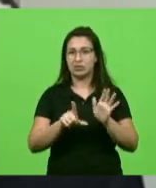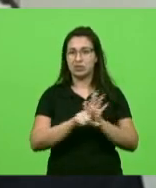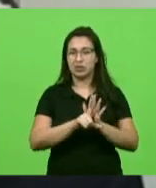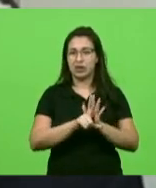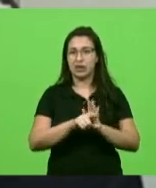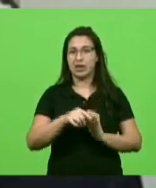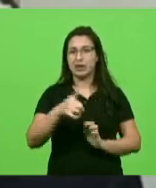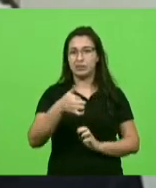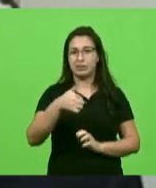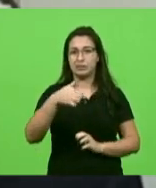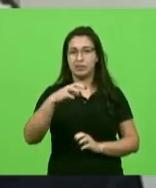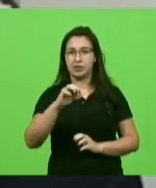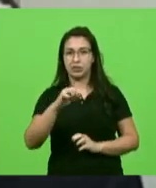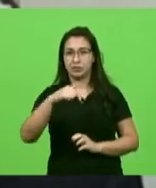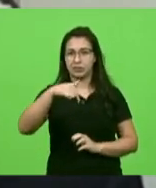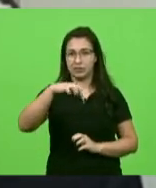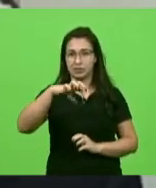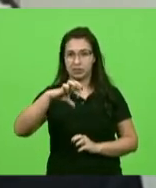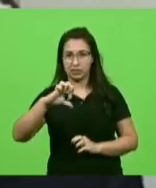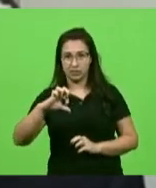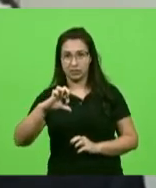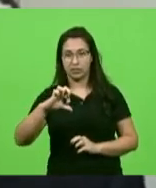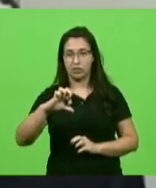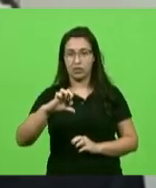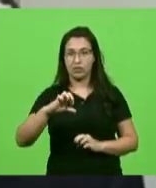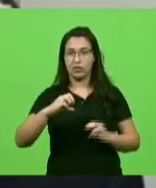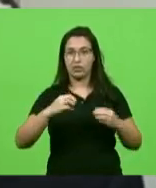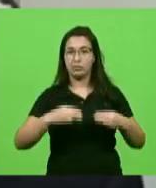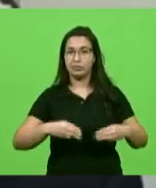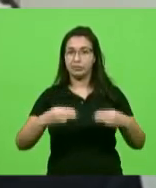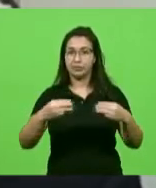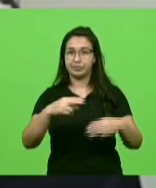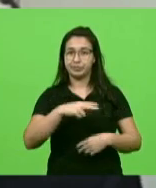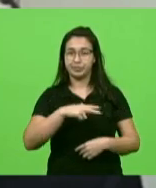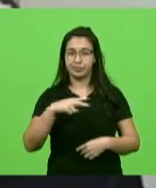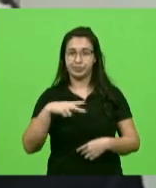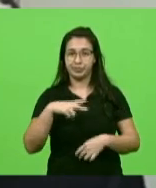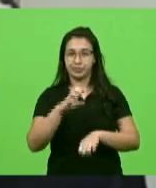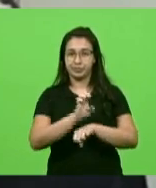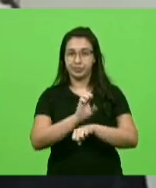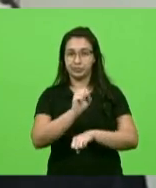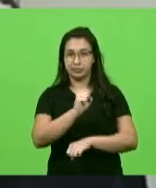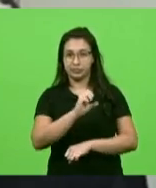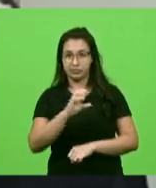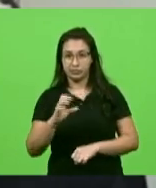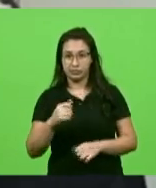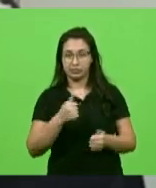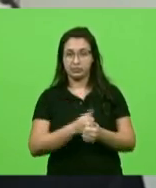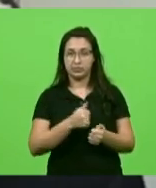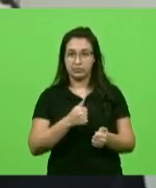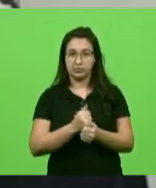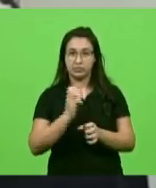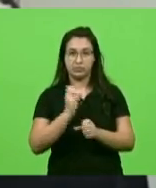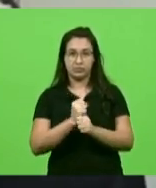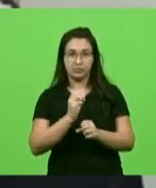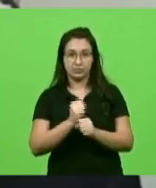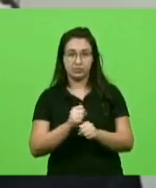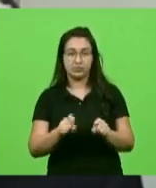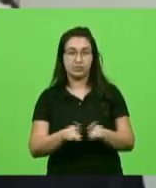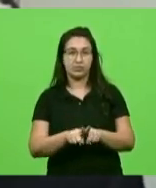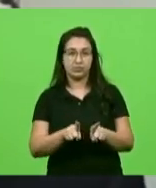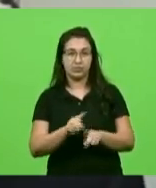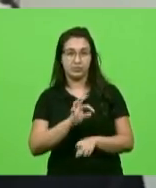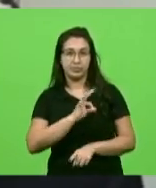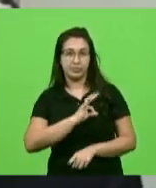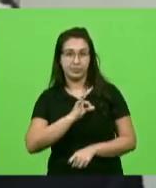lei 1.079 com o mundo da posição do Ministério Público do Estado de Santa Catarina no Tribunal de Contas do Estado da Polícia